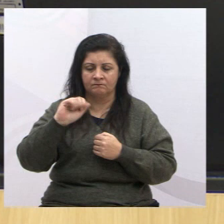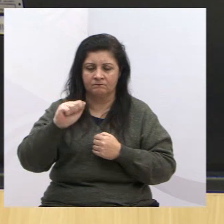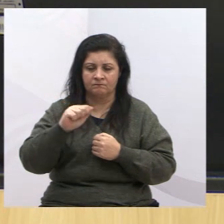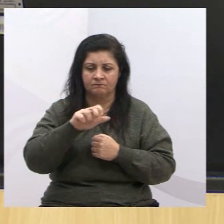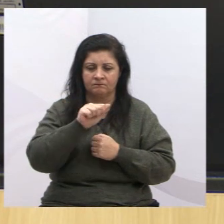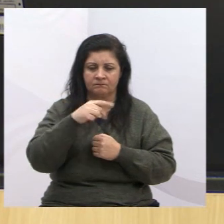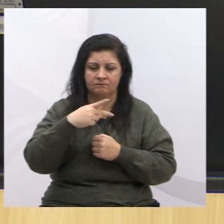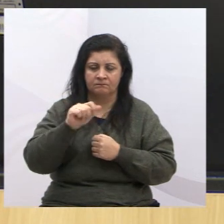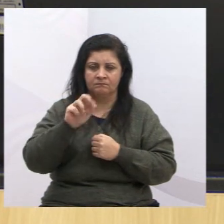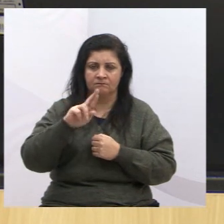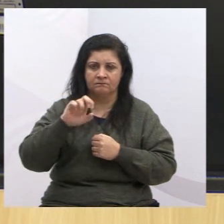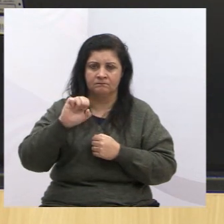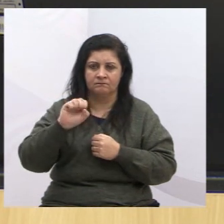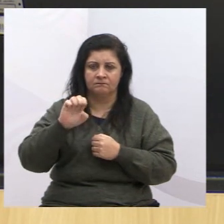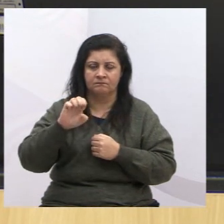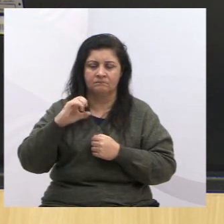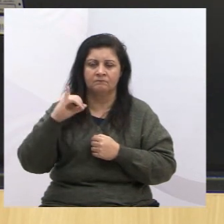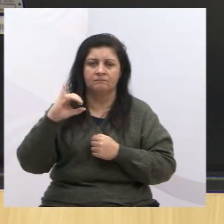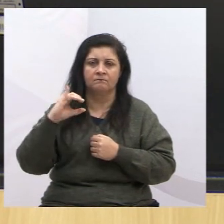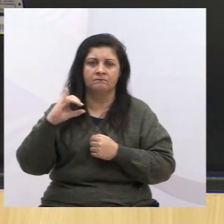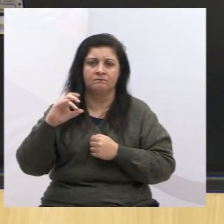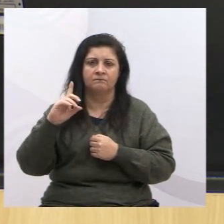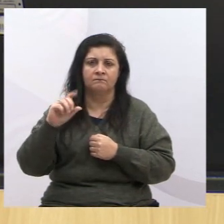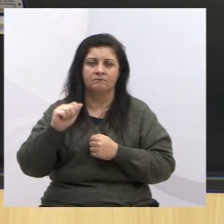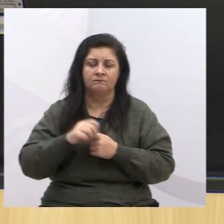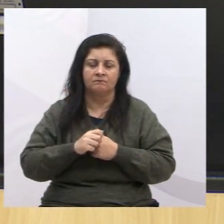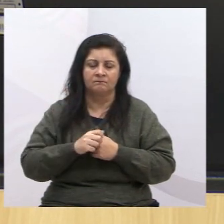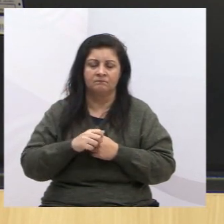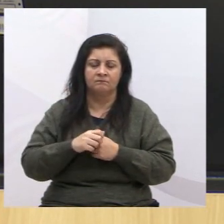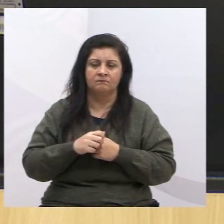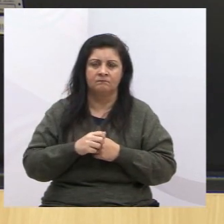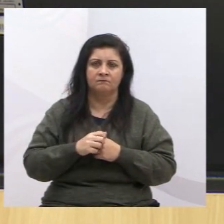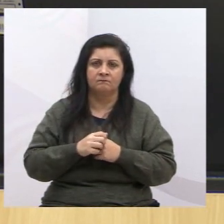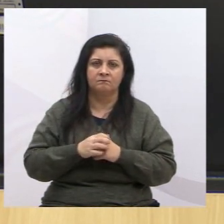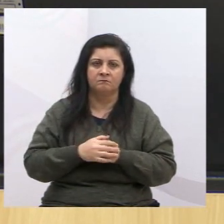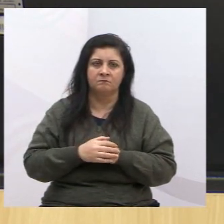Santana. Voto formulado pelo vereador Paulinho do Esporte.